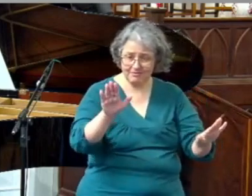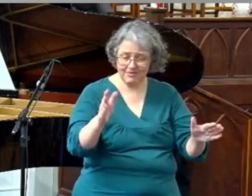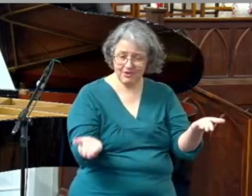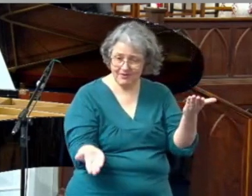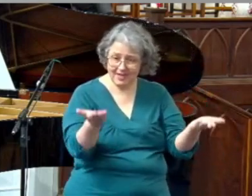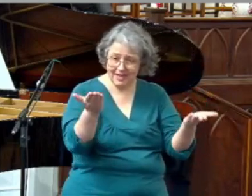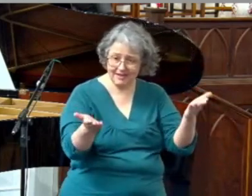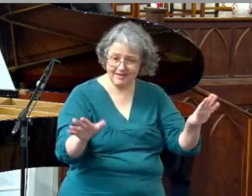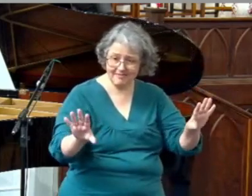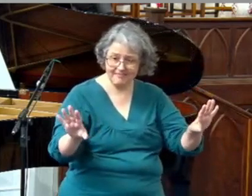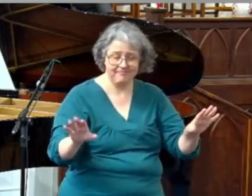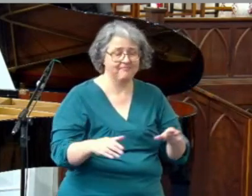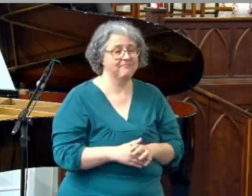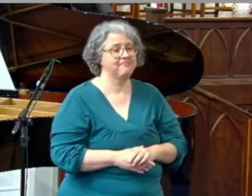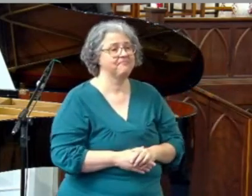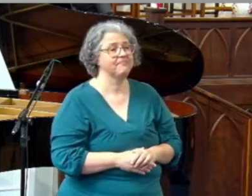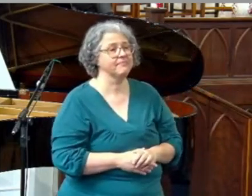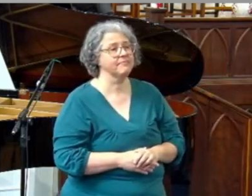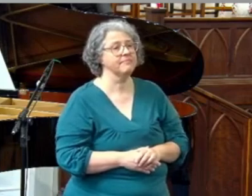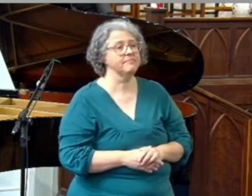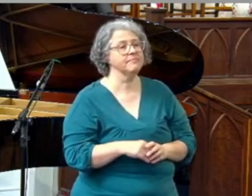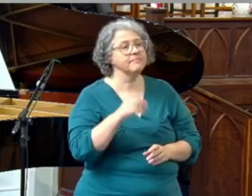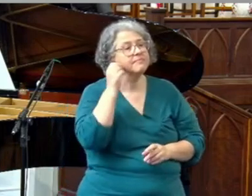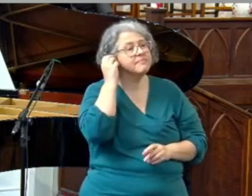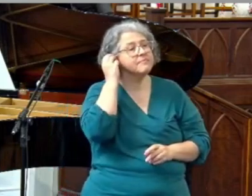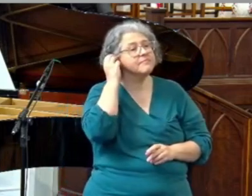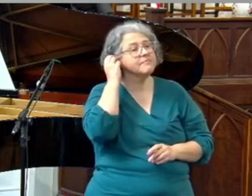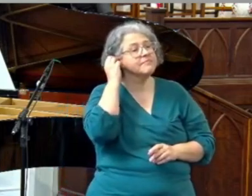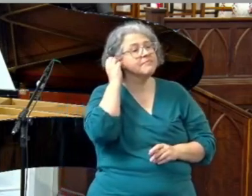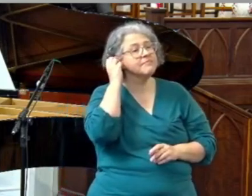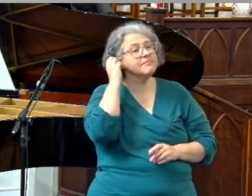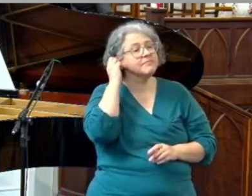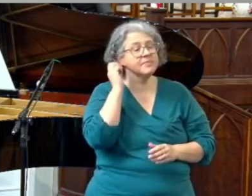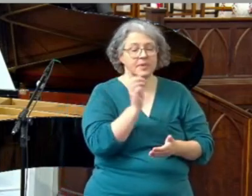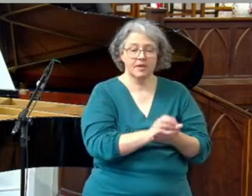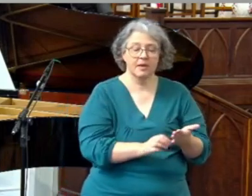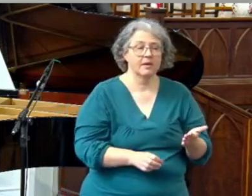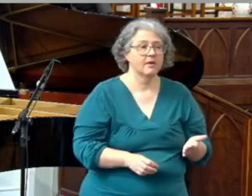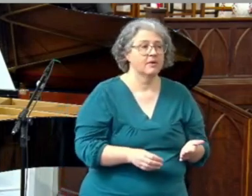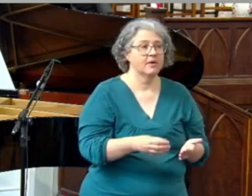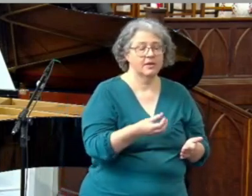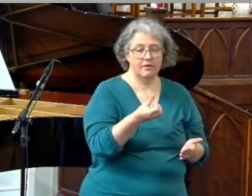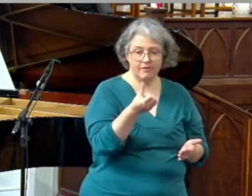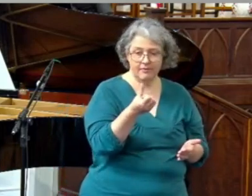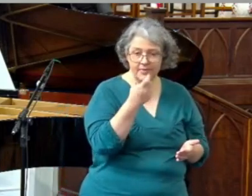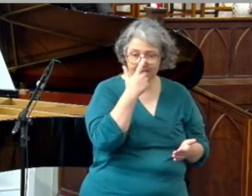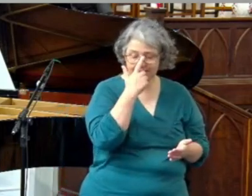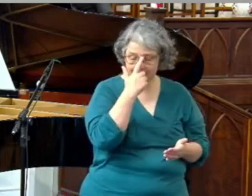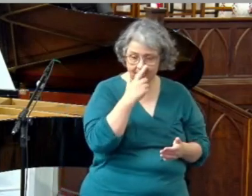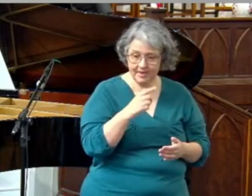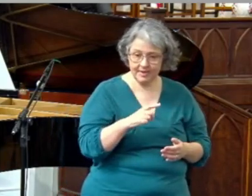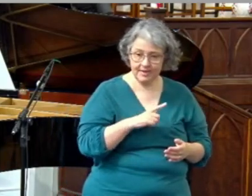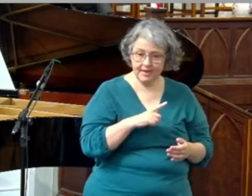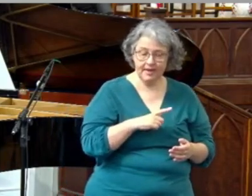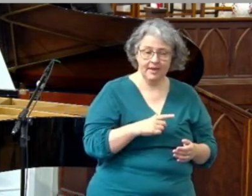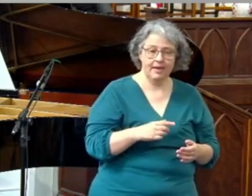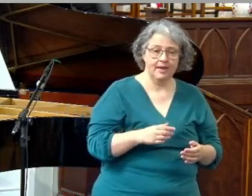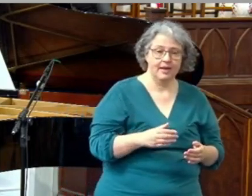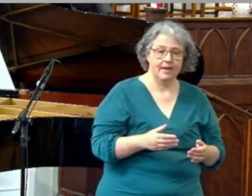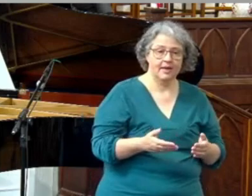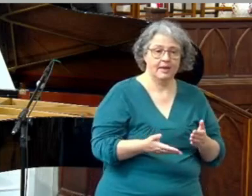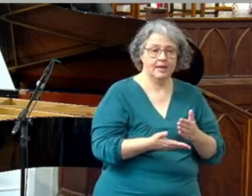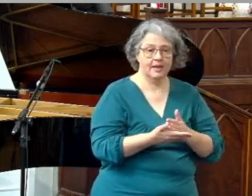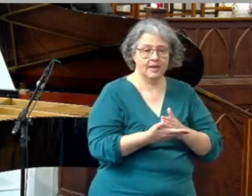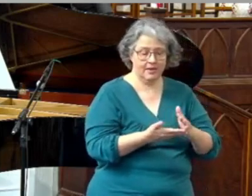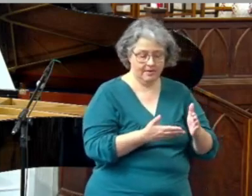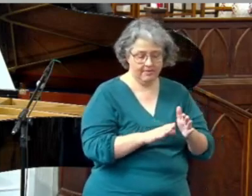mensagem, deste ensino único do verso 6, que tem desdobramentos fabulosos, práticos para a